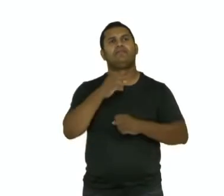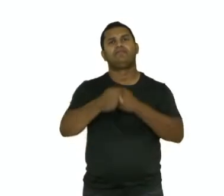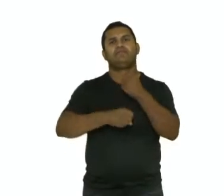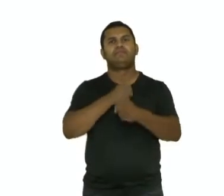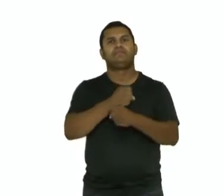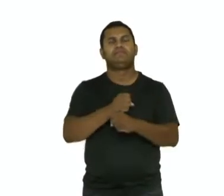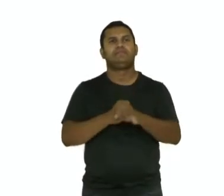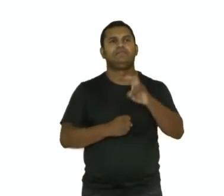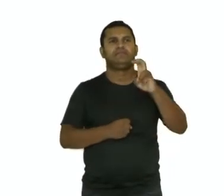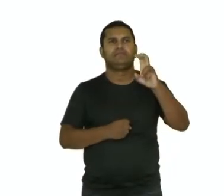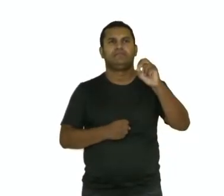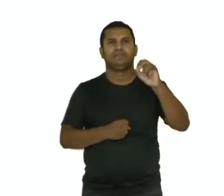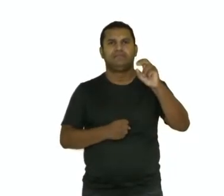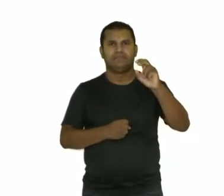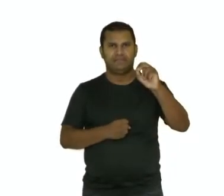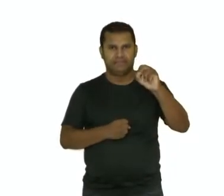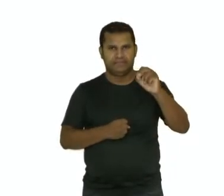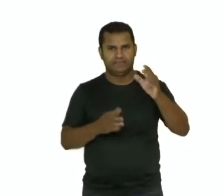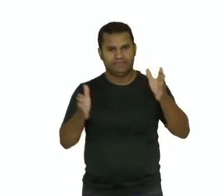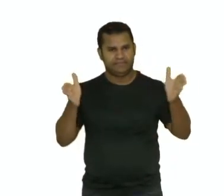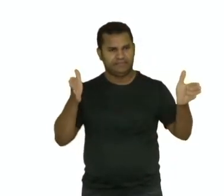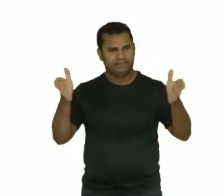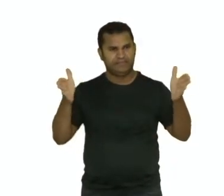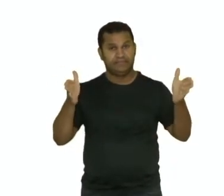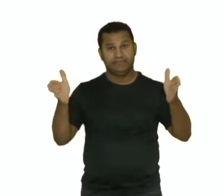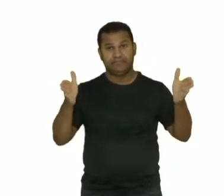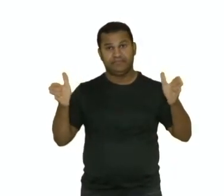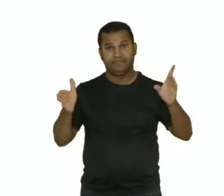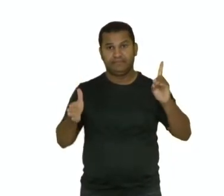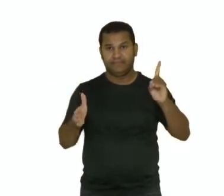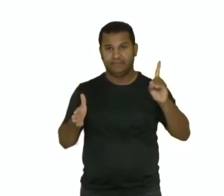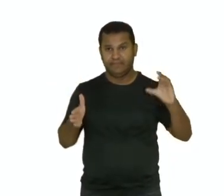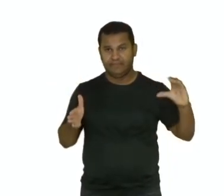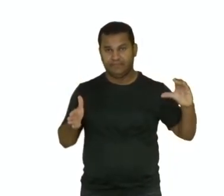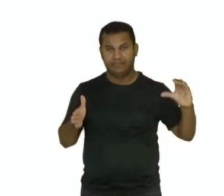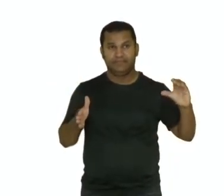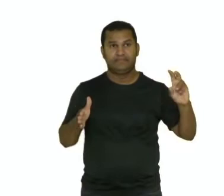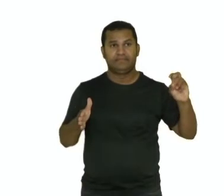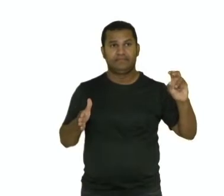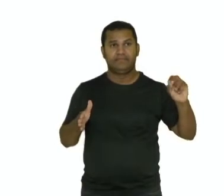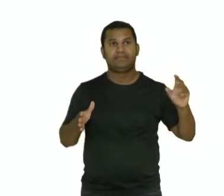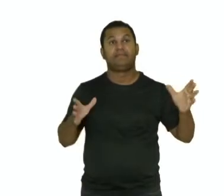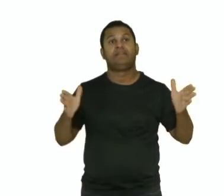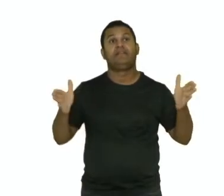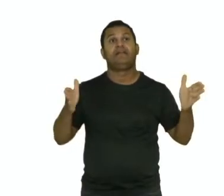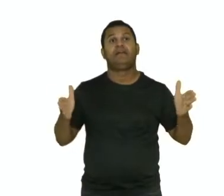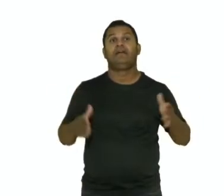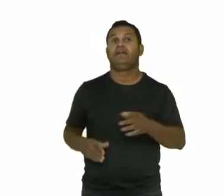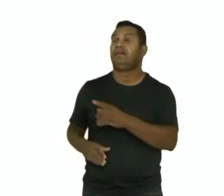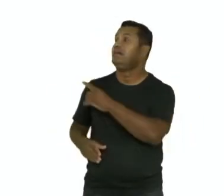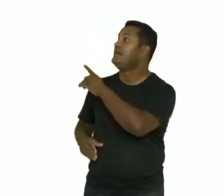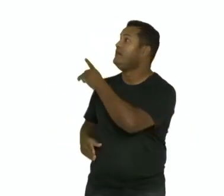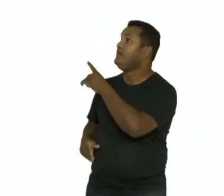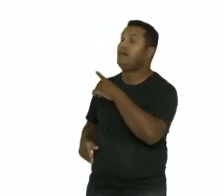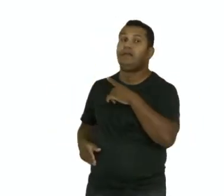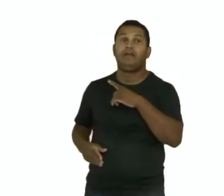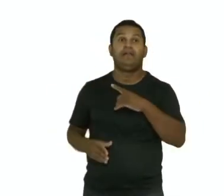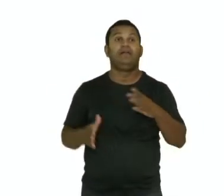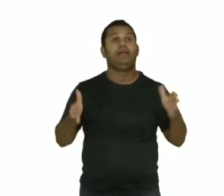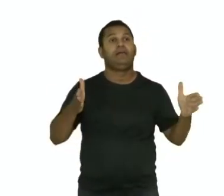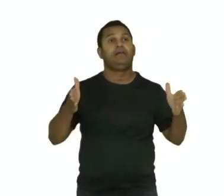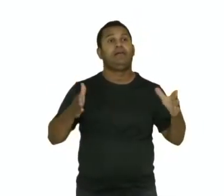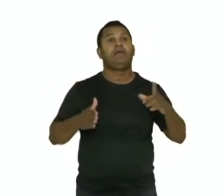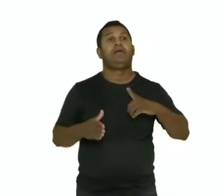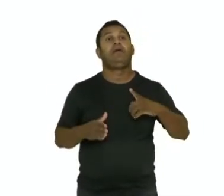teve um boom do mambo, né? Ele foi introduzido por Pérez Prado nos Estados Unidos, mais popularizado na